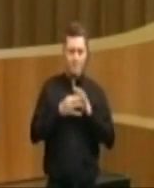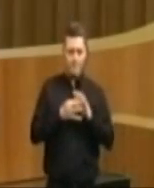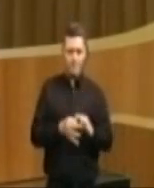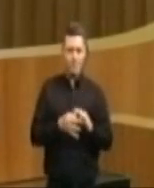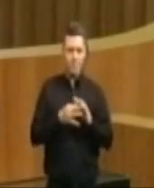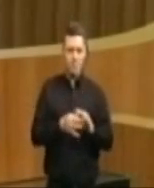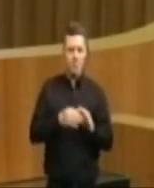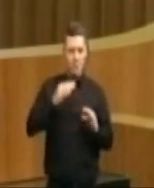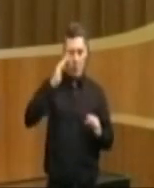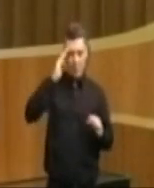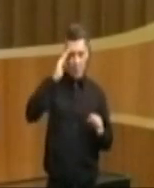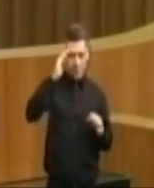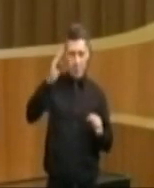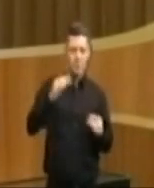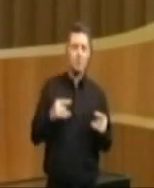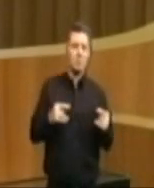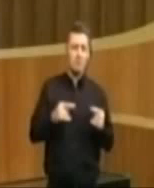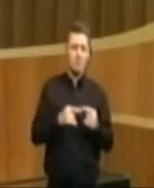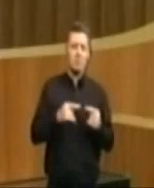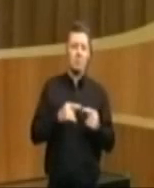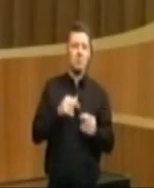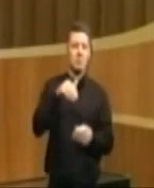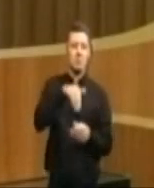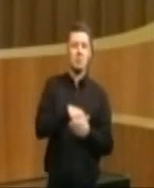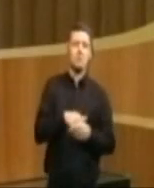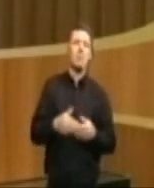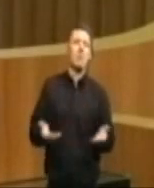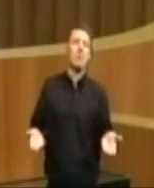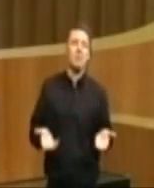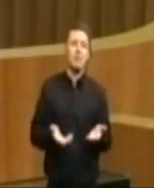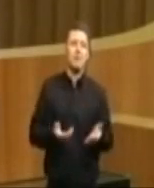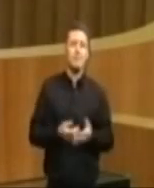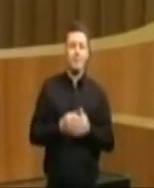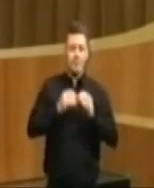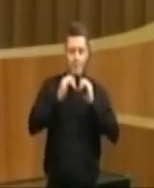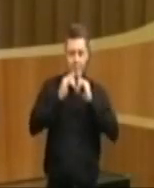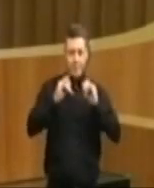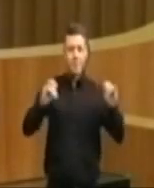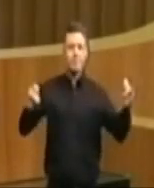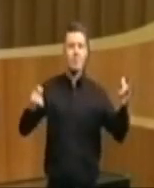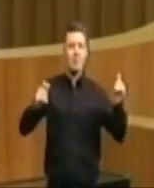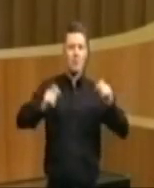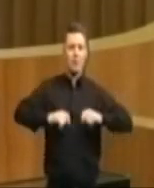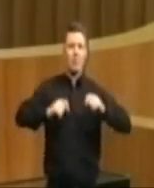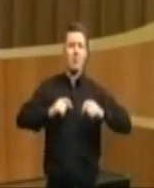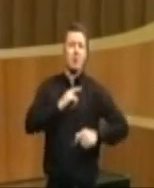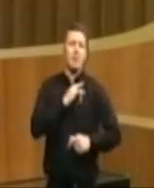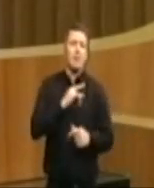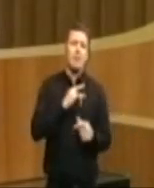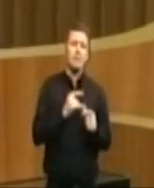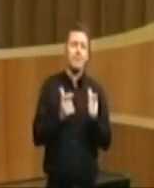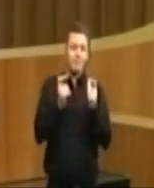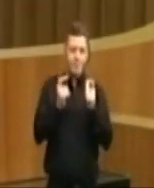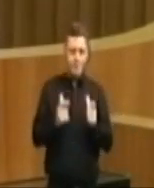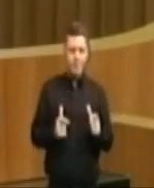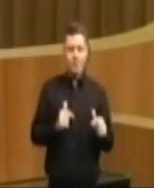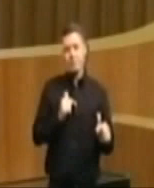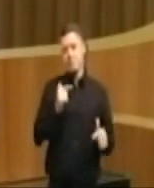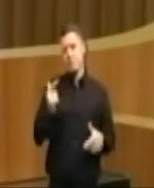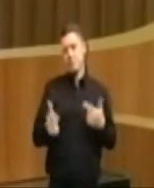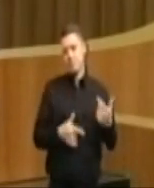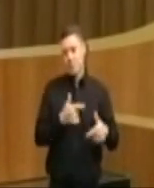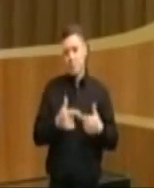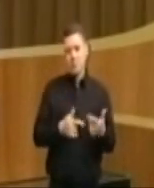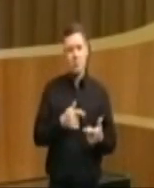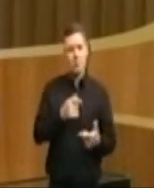das principais emendas que está sendo votada aqui hoje, certo? Que está dizendo que tem a formação no local de trabalho, sim, pode ter,